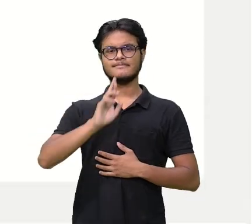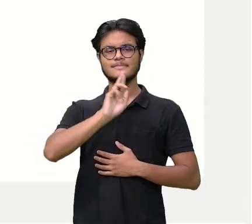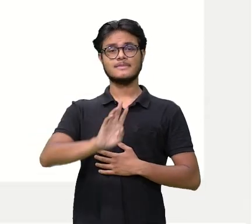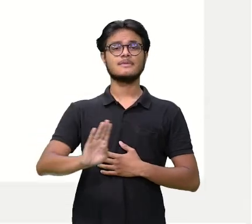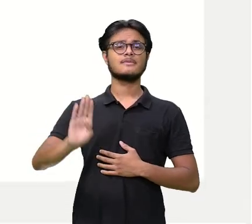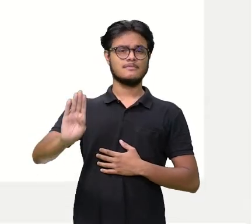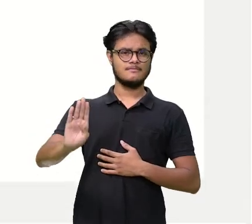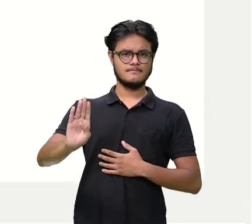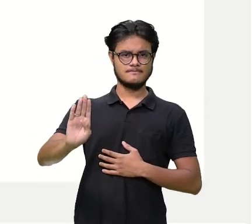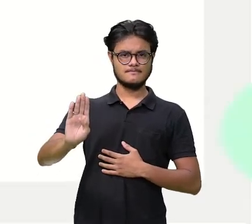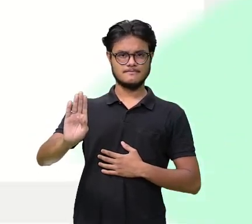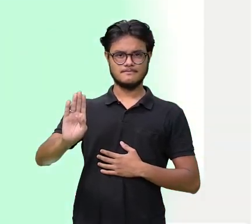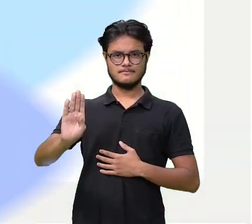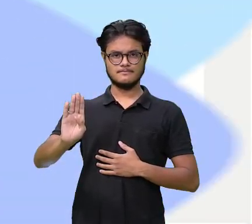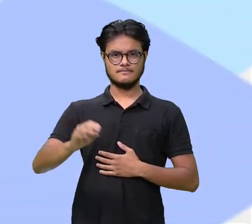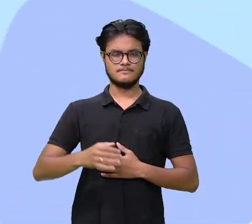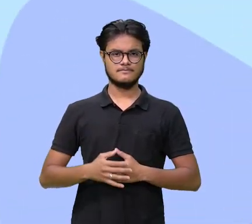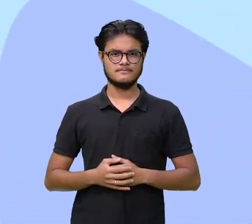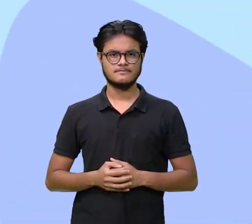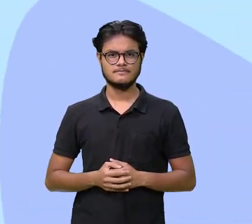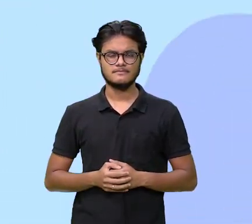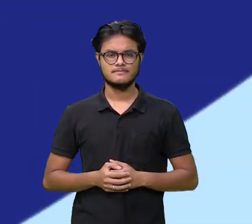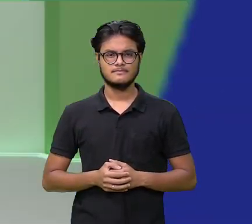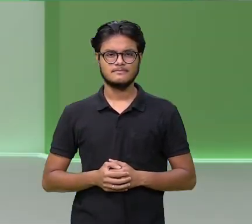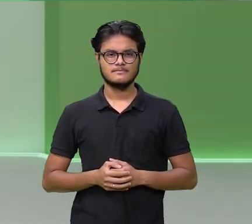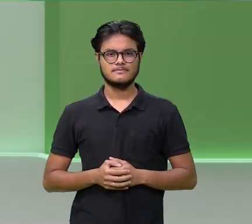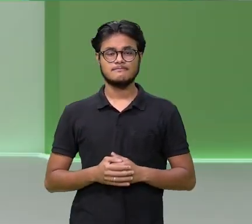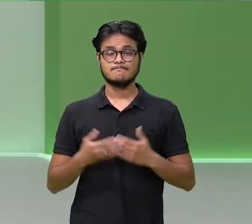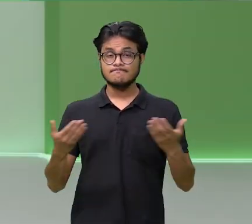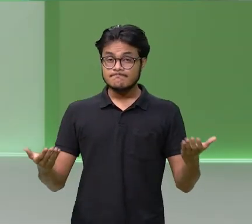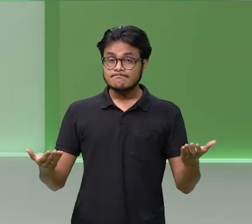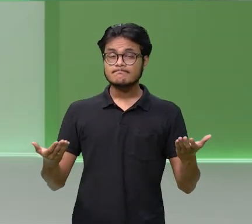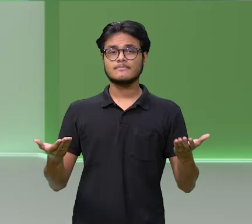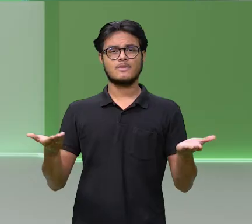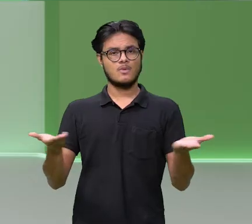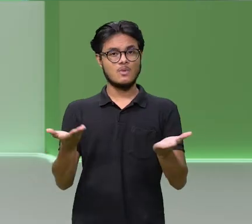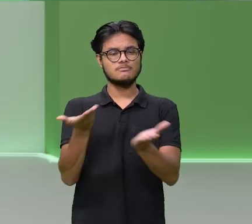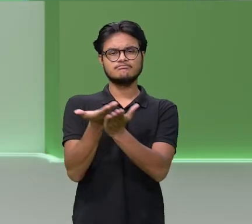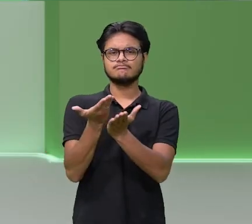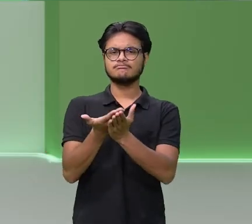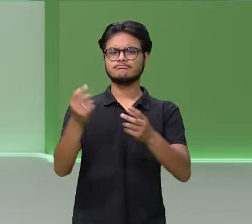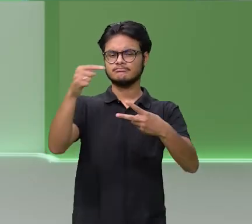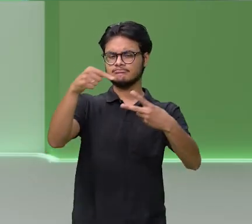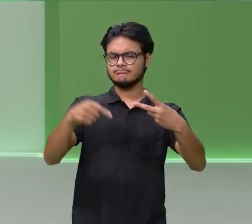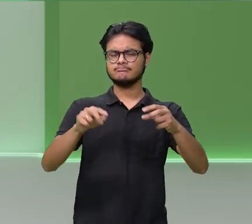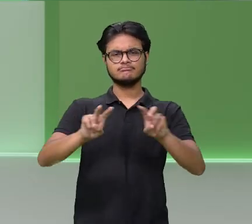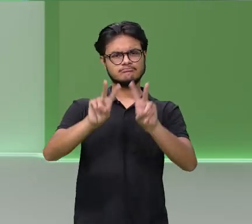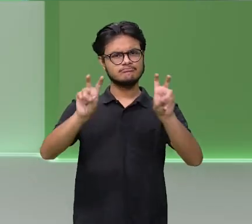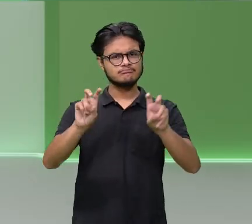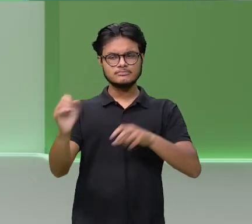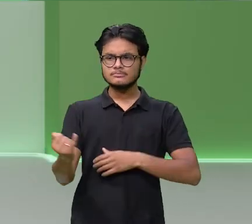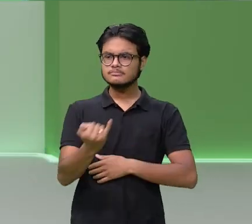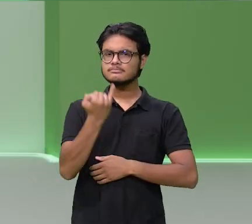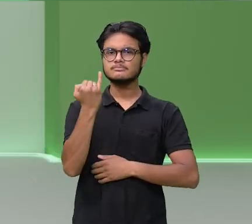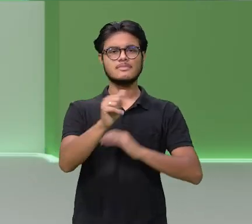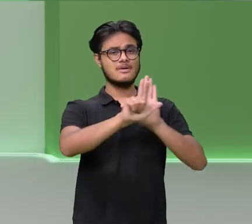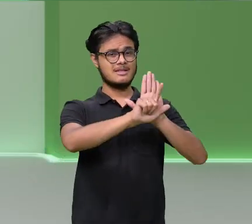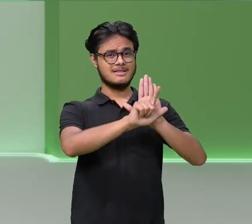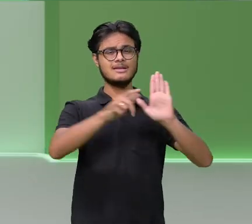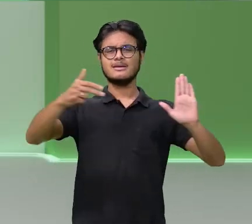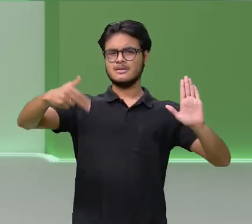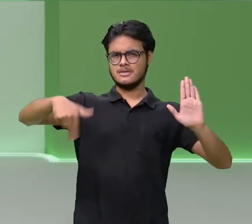resposta à letra B de bola. Bem, na aula de hoje nós vimos 2 assuntos importantes, a lei de Newton da